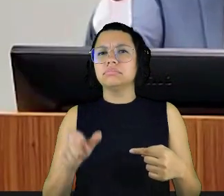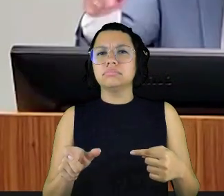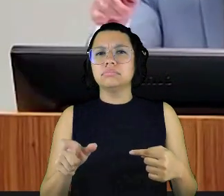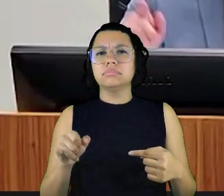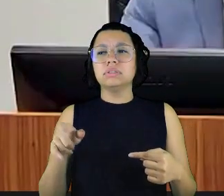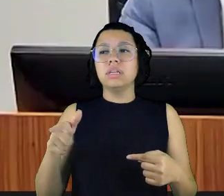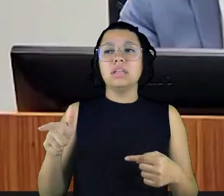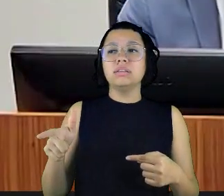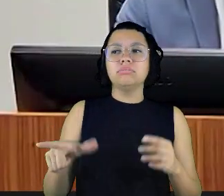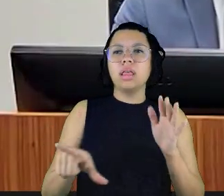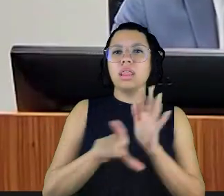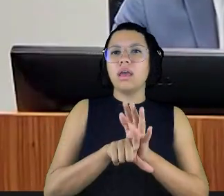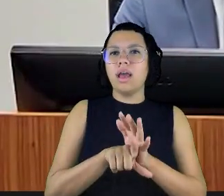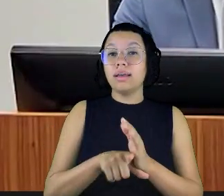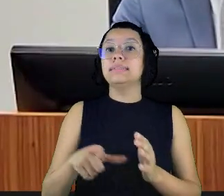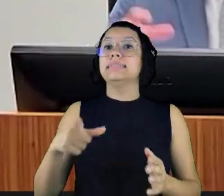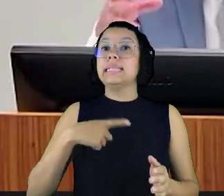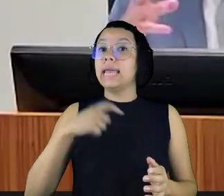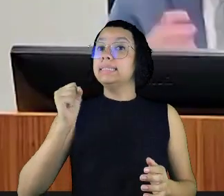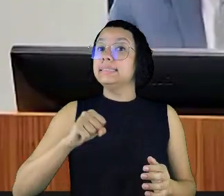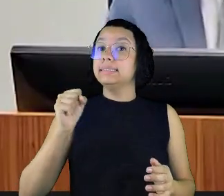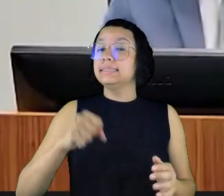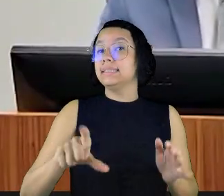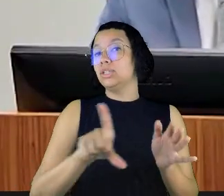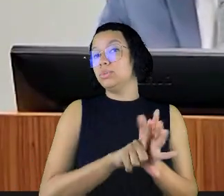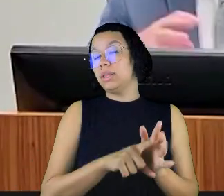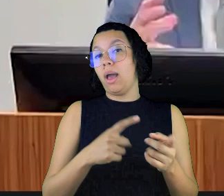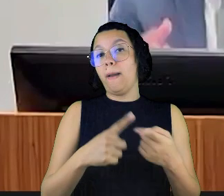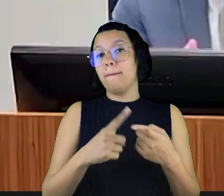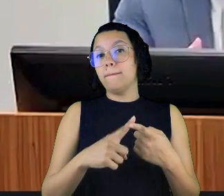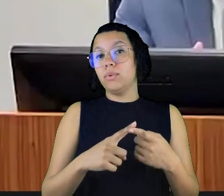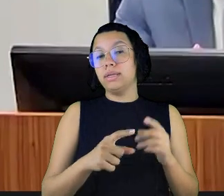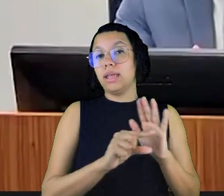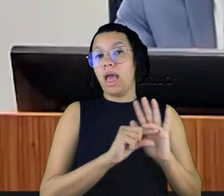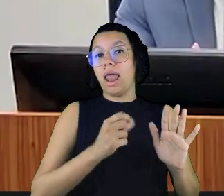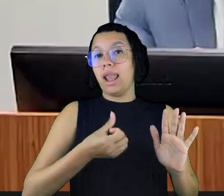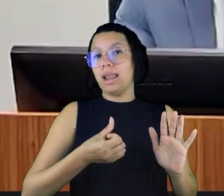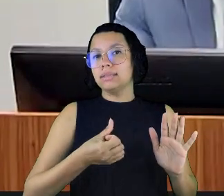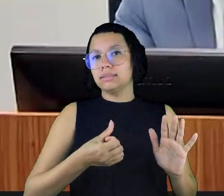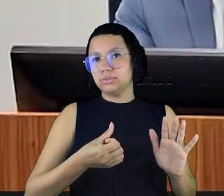porque está previsto no artigo 6º. A lei é muito íntegra, muito coesa